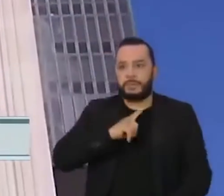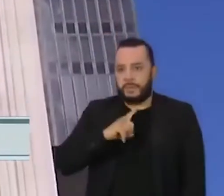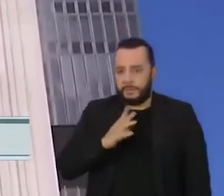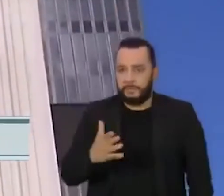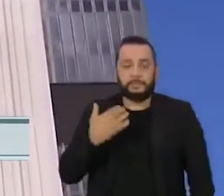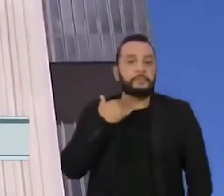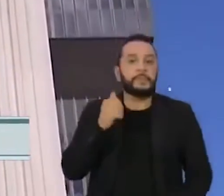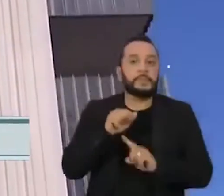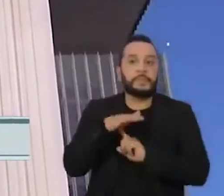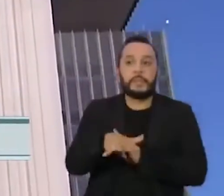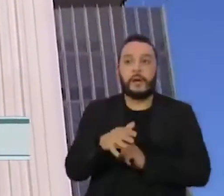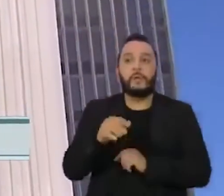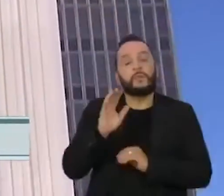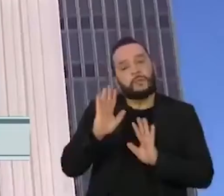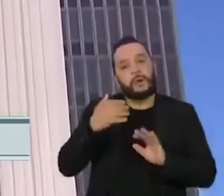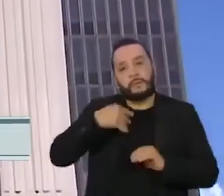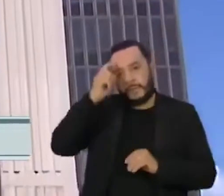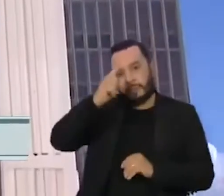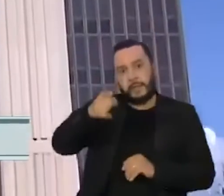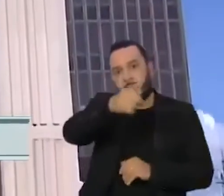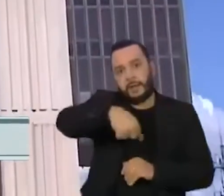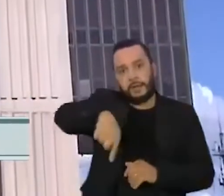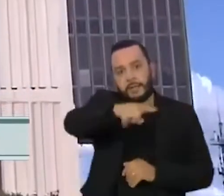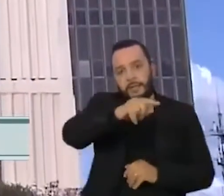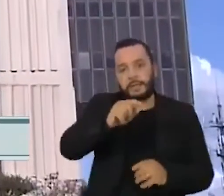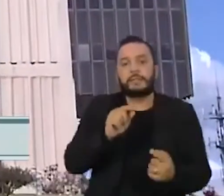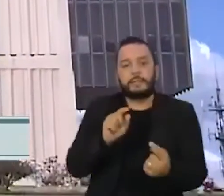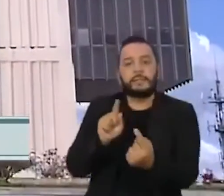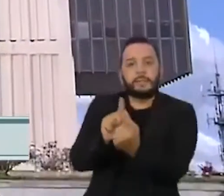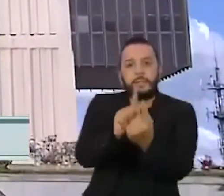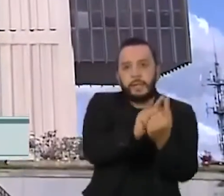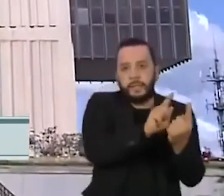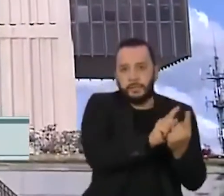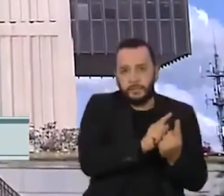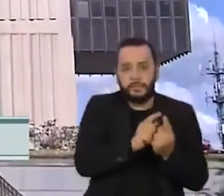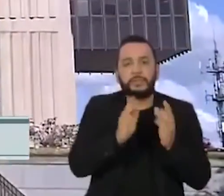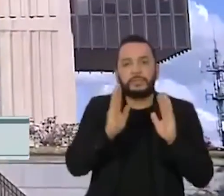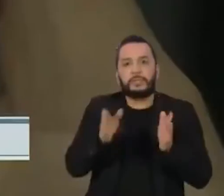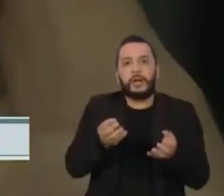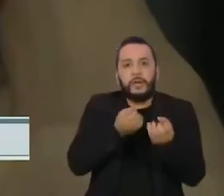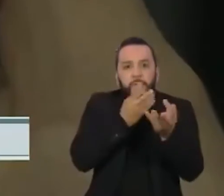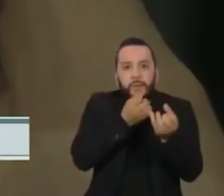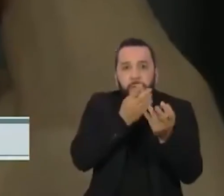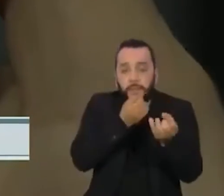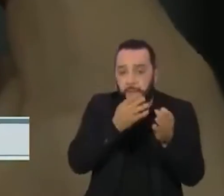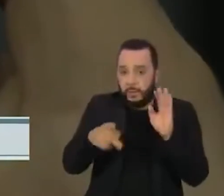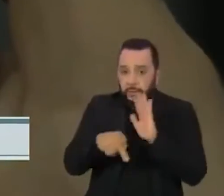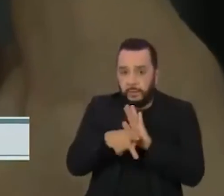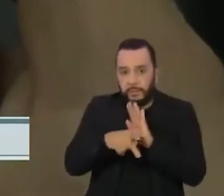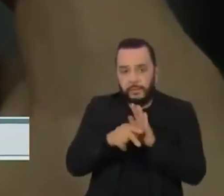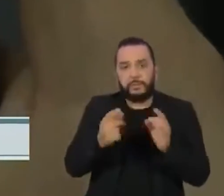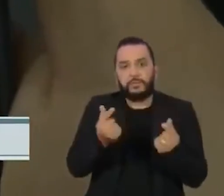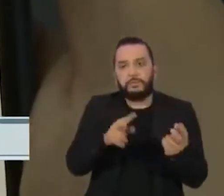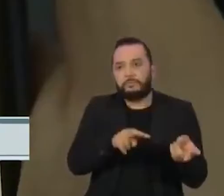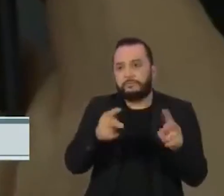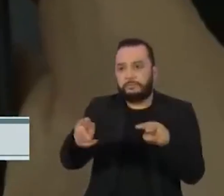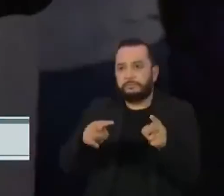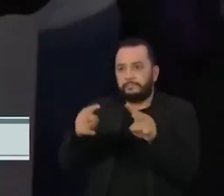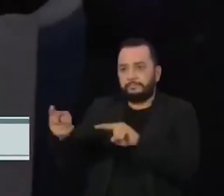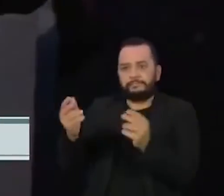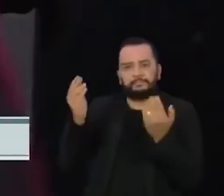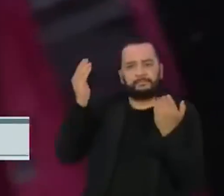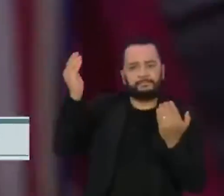também vai determinar que os clientes compartilhem com autoridades de Segurança Pública as informações sobre transações